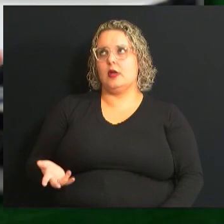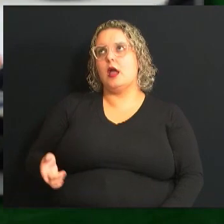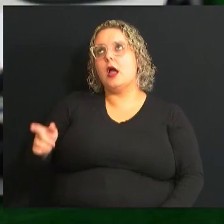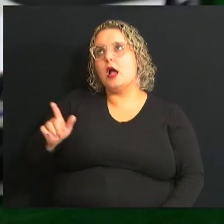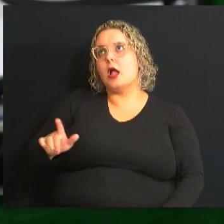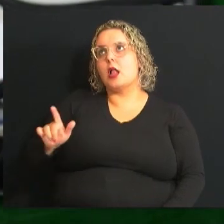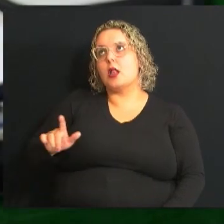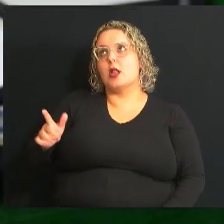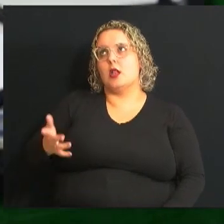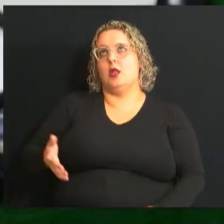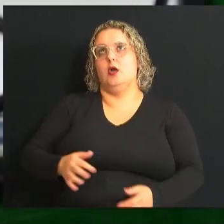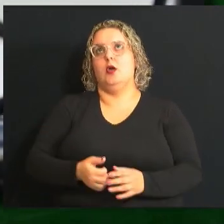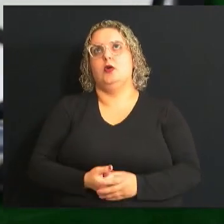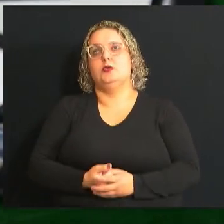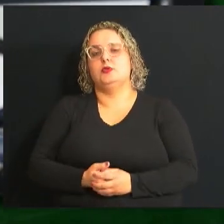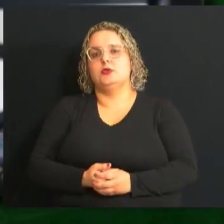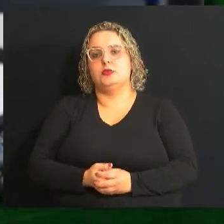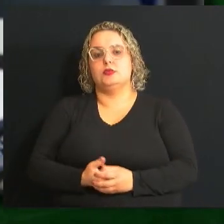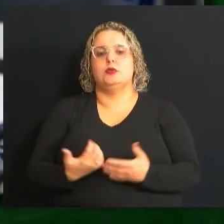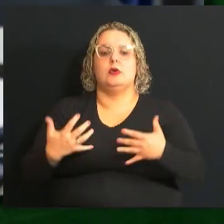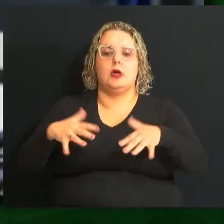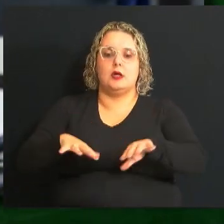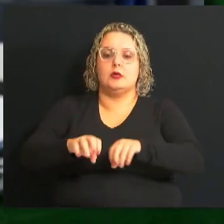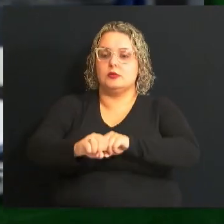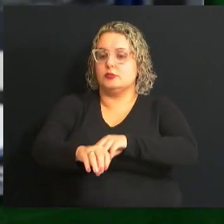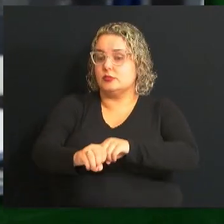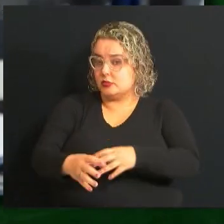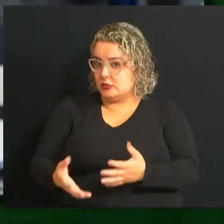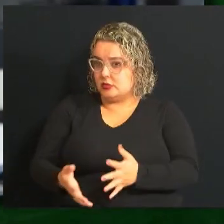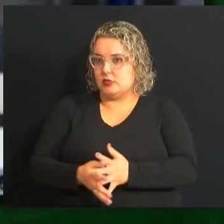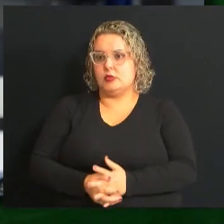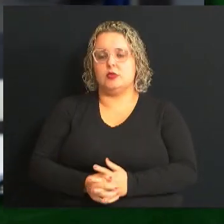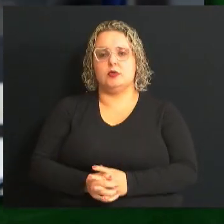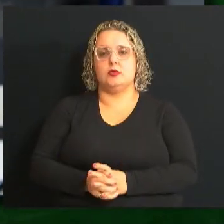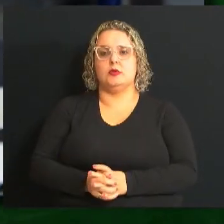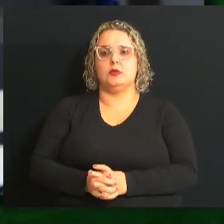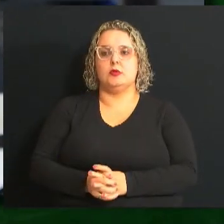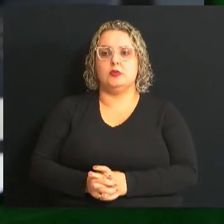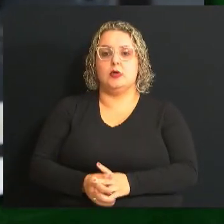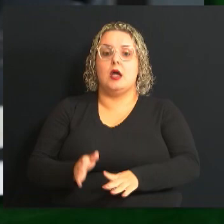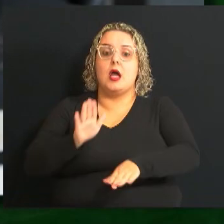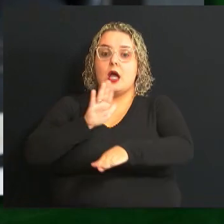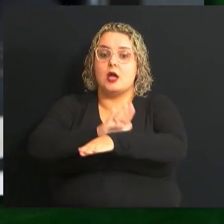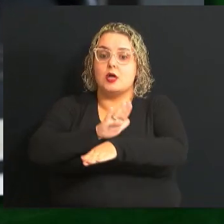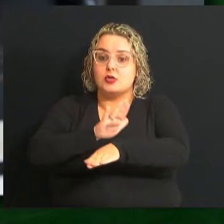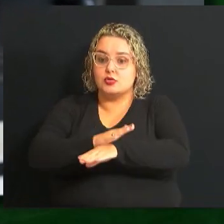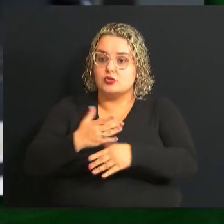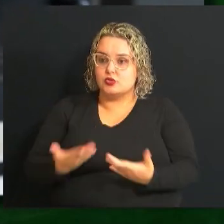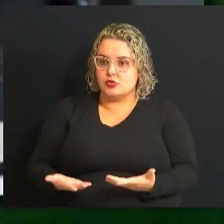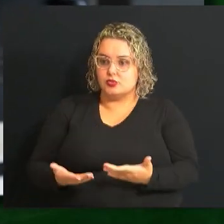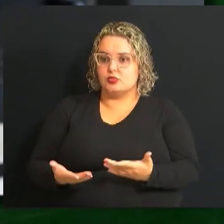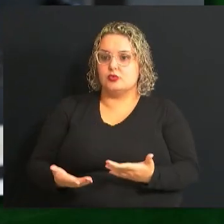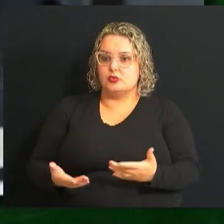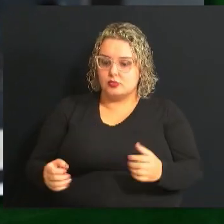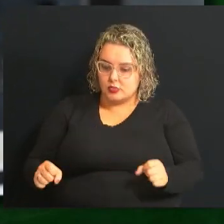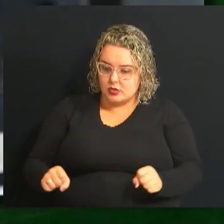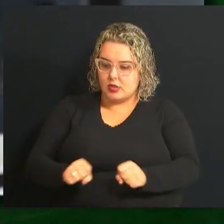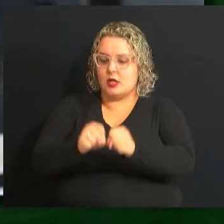a inclusão educativa, não é, ela ajuda a quebrar